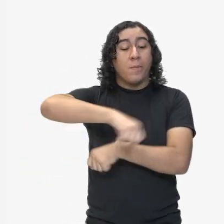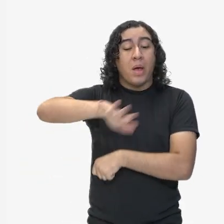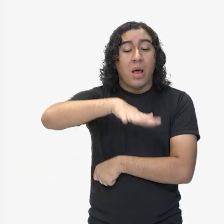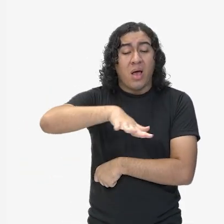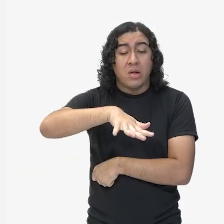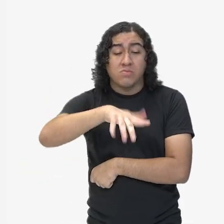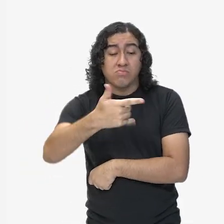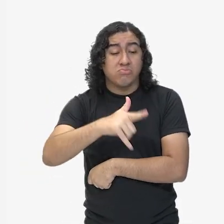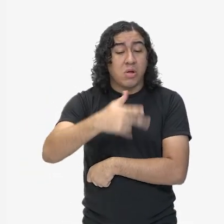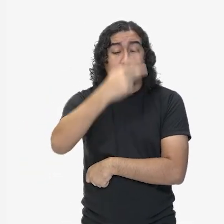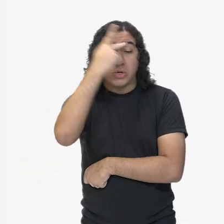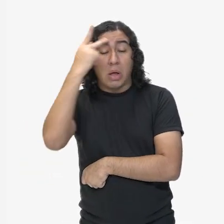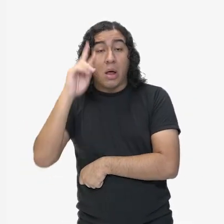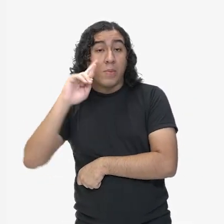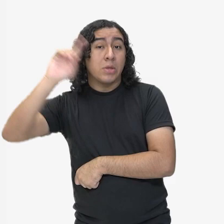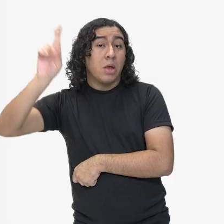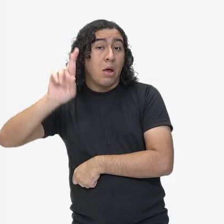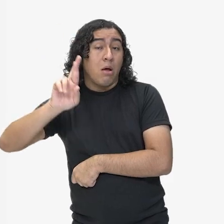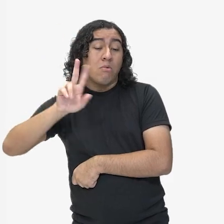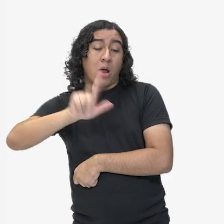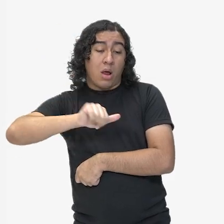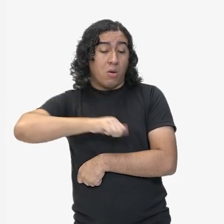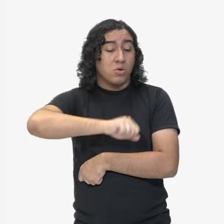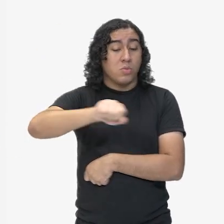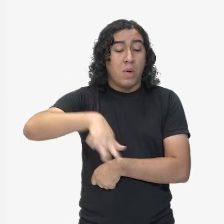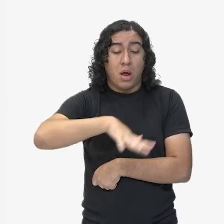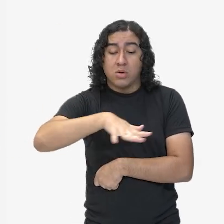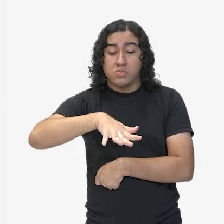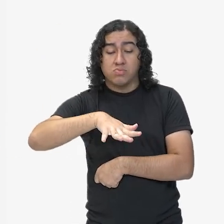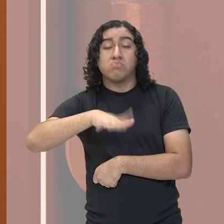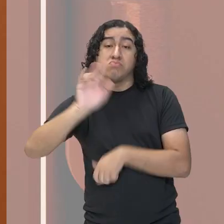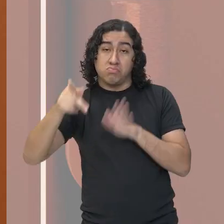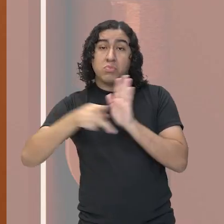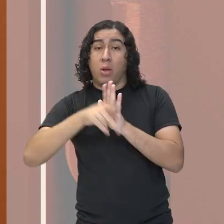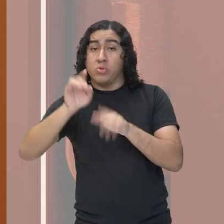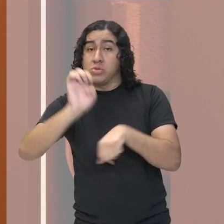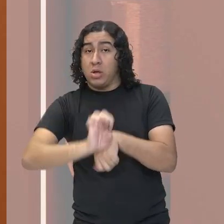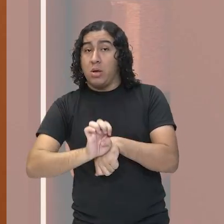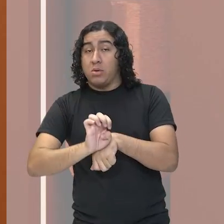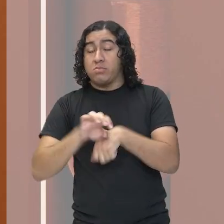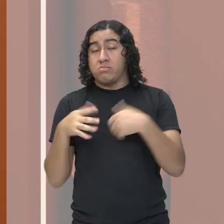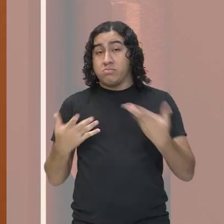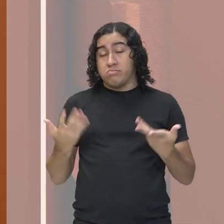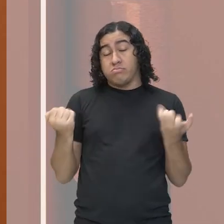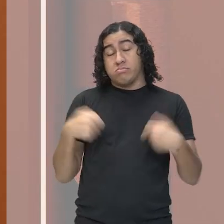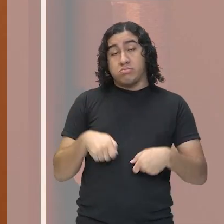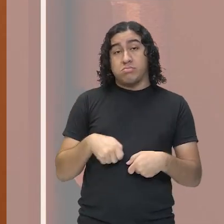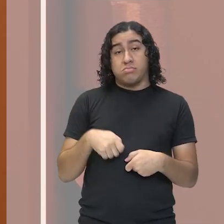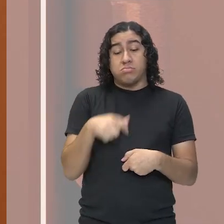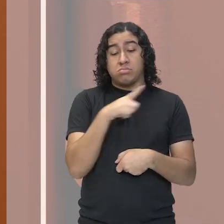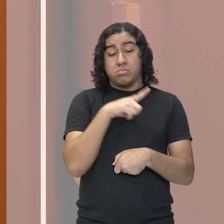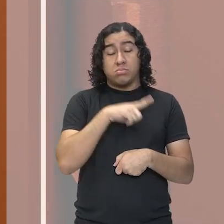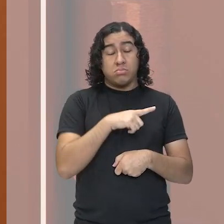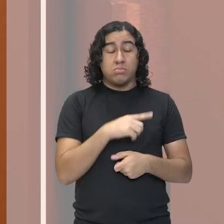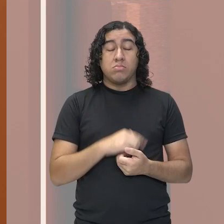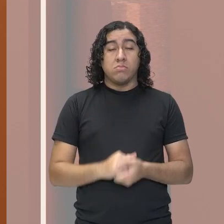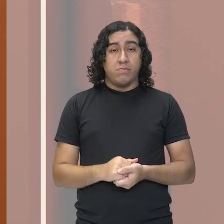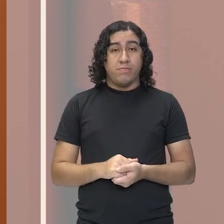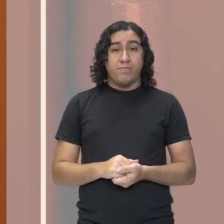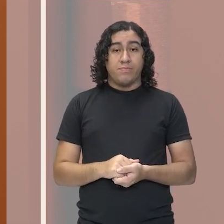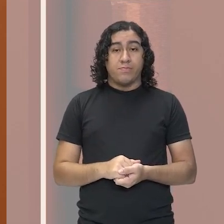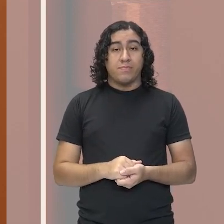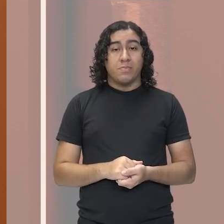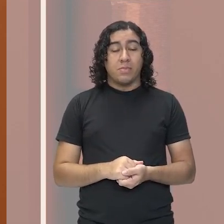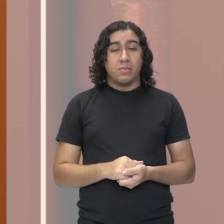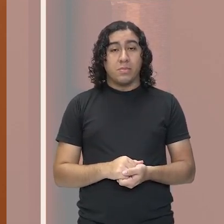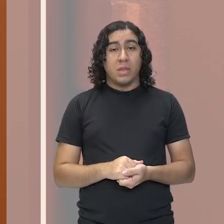ninguém, era uma terra chamada terra devoluta, uma terra do Estado, né? E só que quando